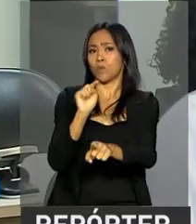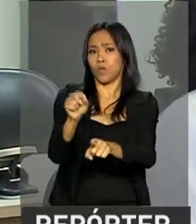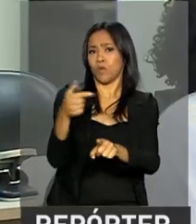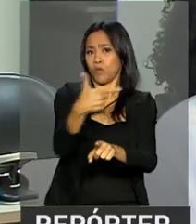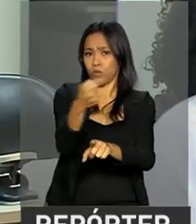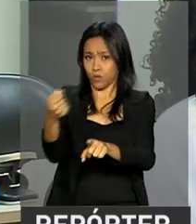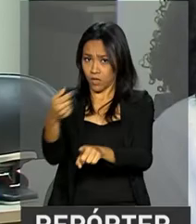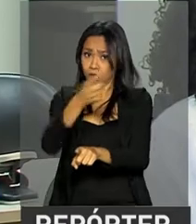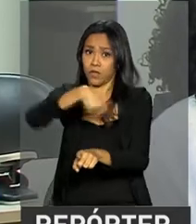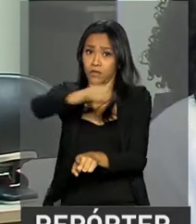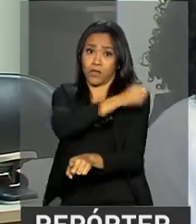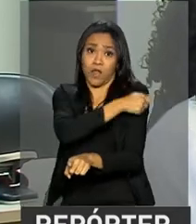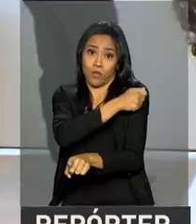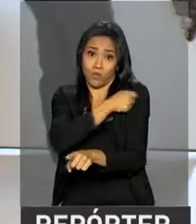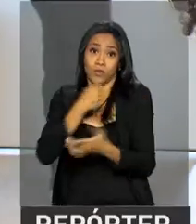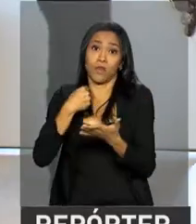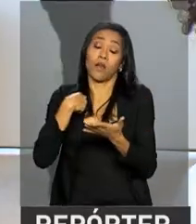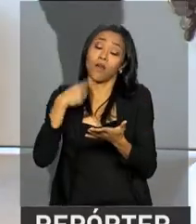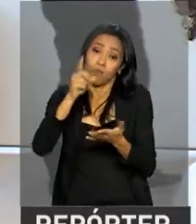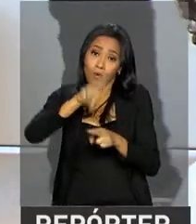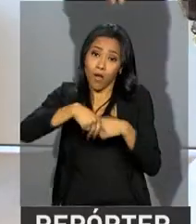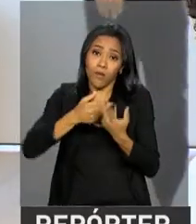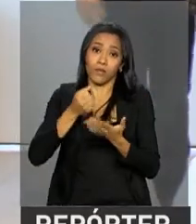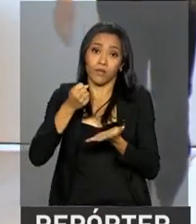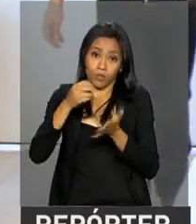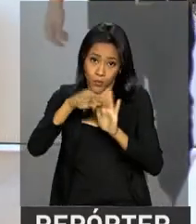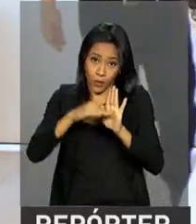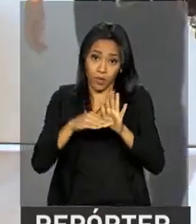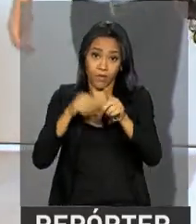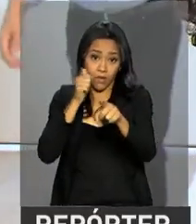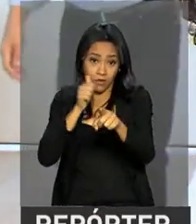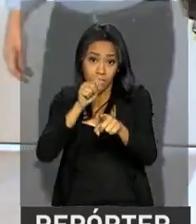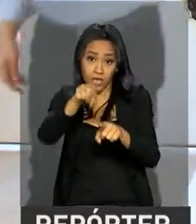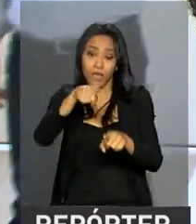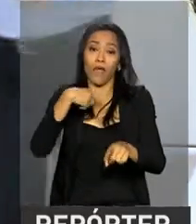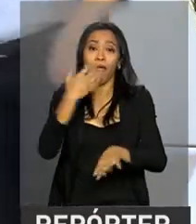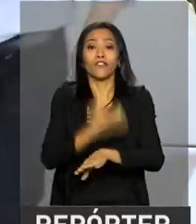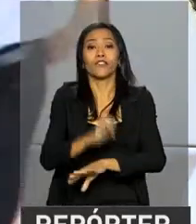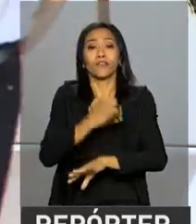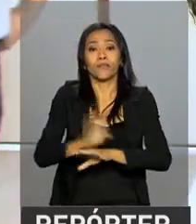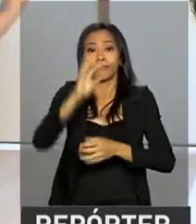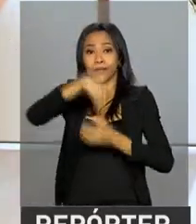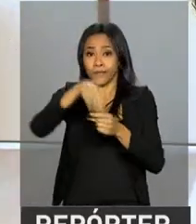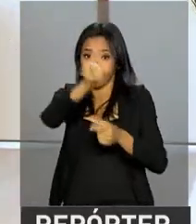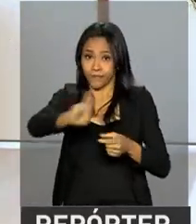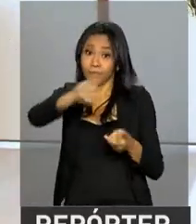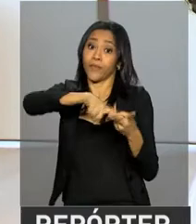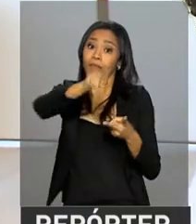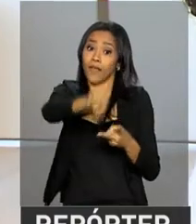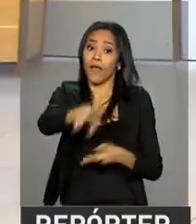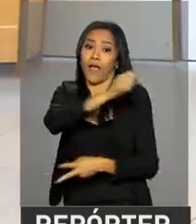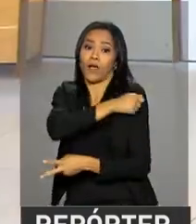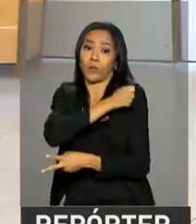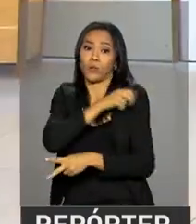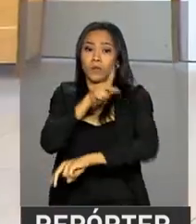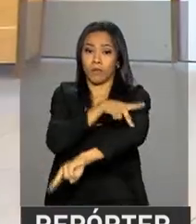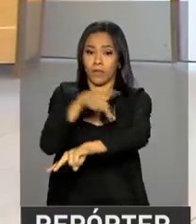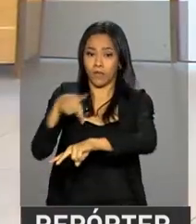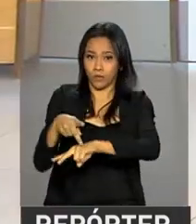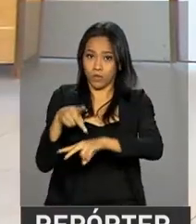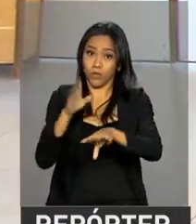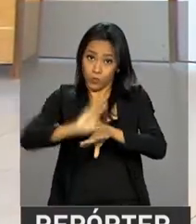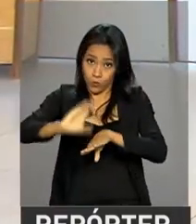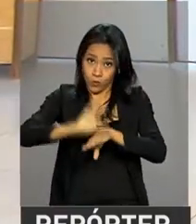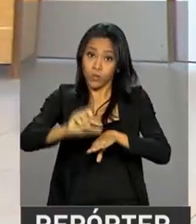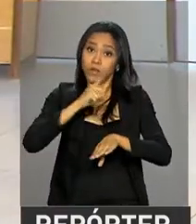por meio do pnaes érika que é estagiária da universidade e aluna de pedagogia recebe